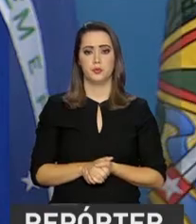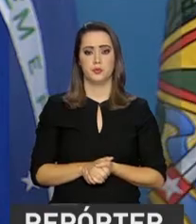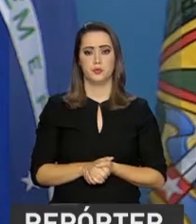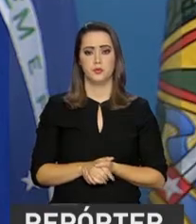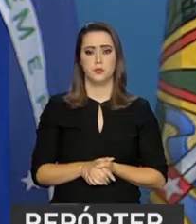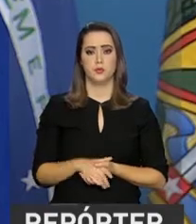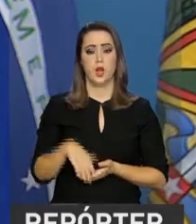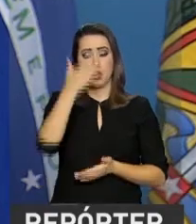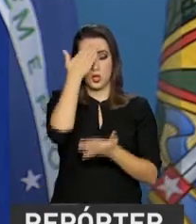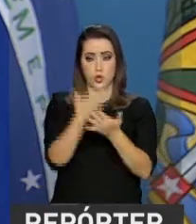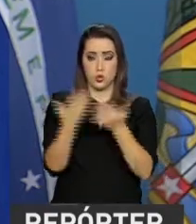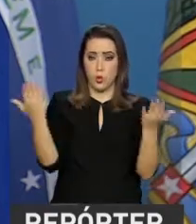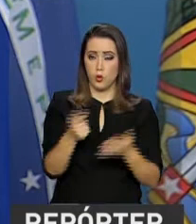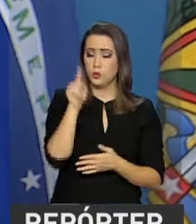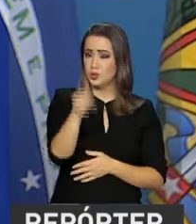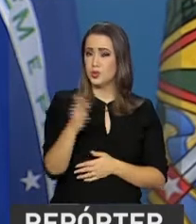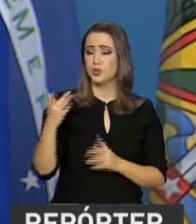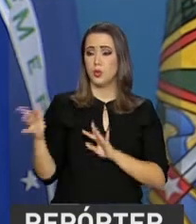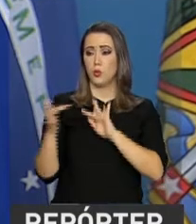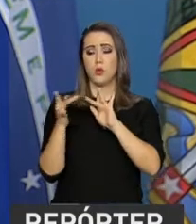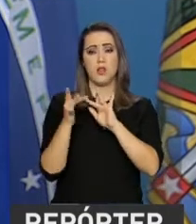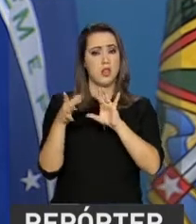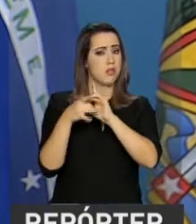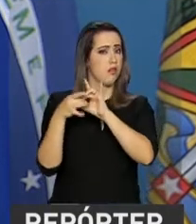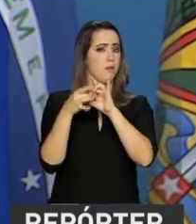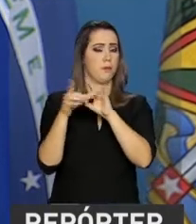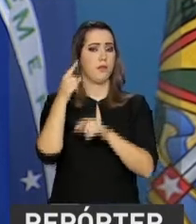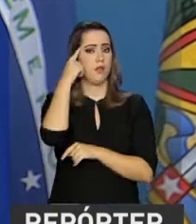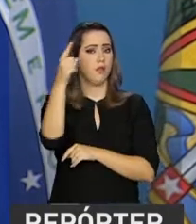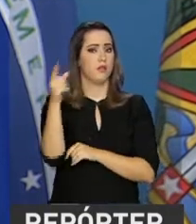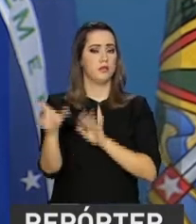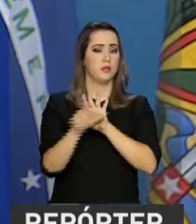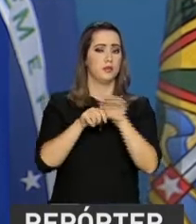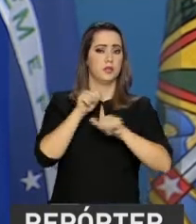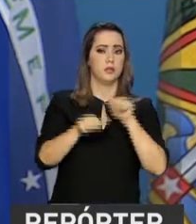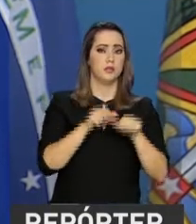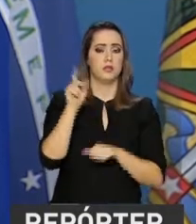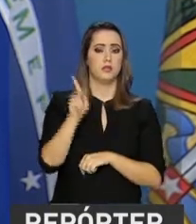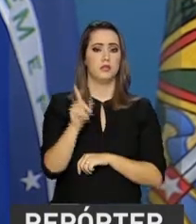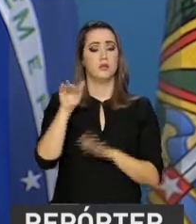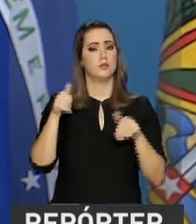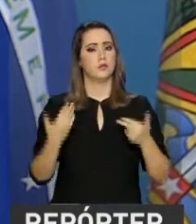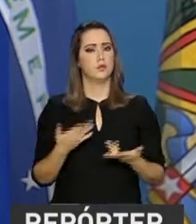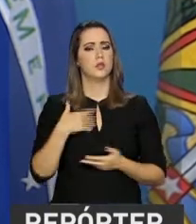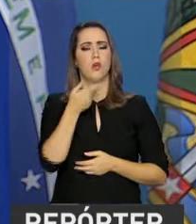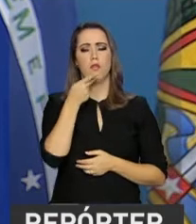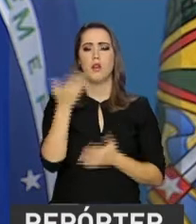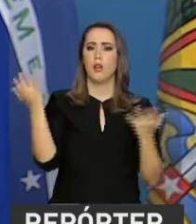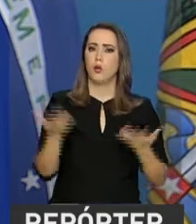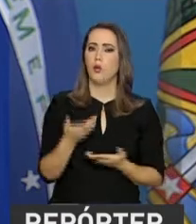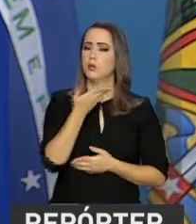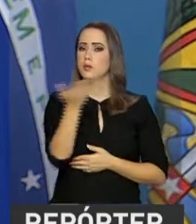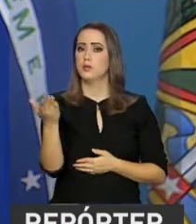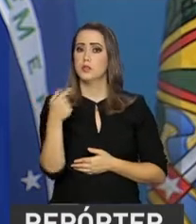confiança hoje meus senhores está muito conectado é muito ligada à idéia da reforma da previdência e aí eu quero dizer neste momento